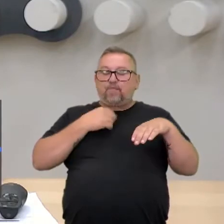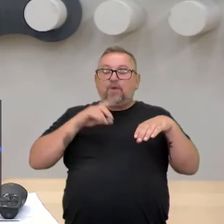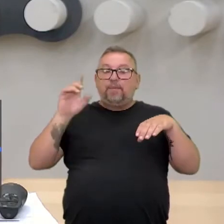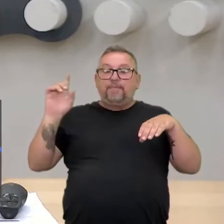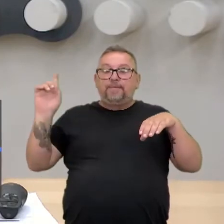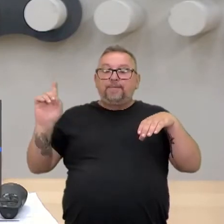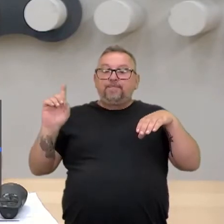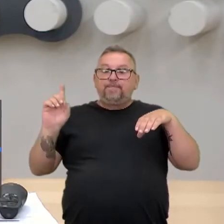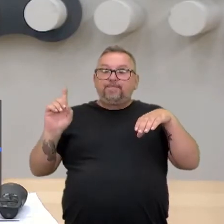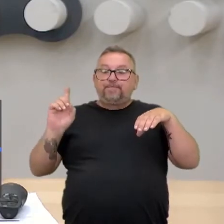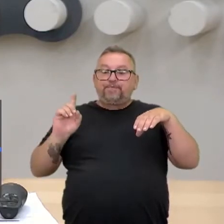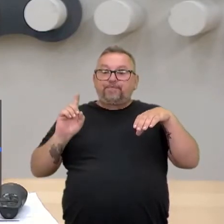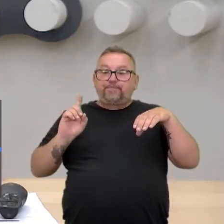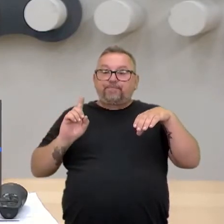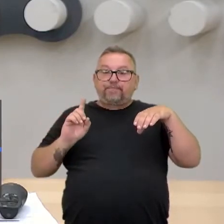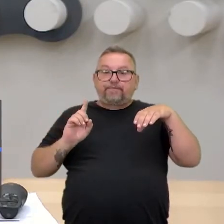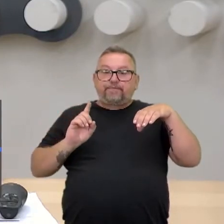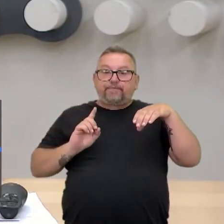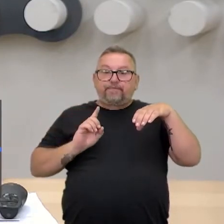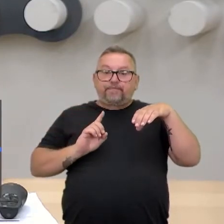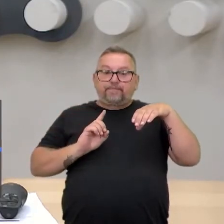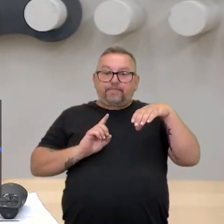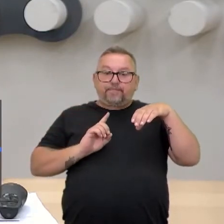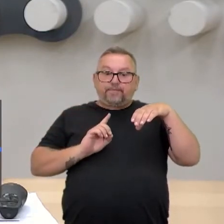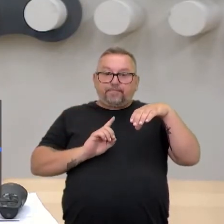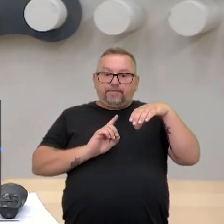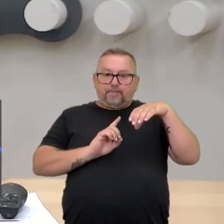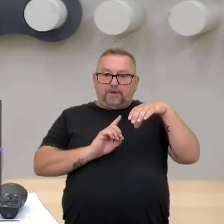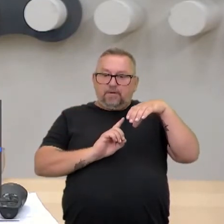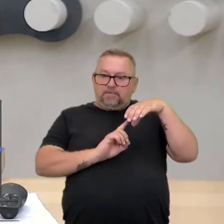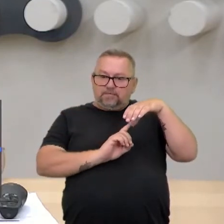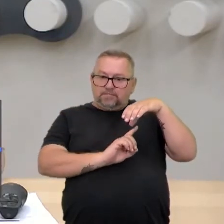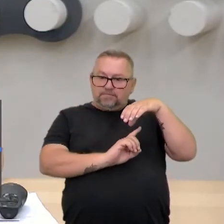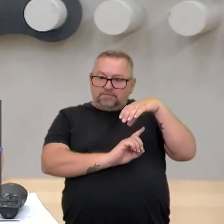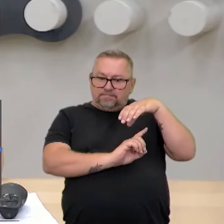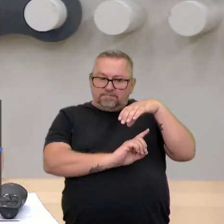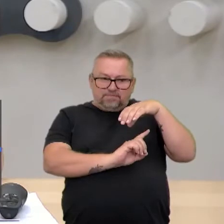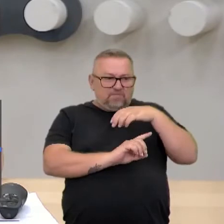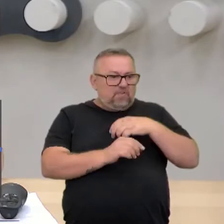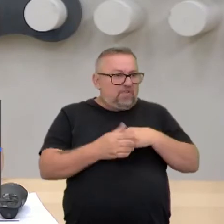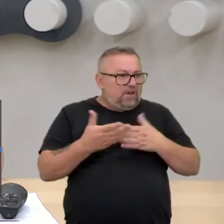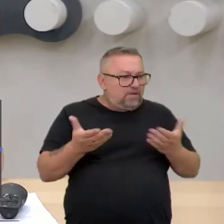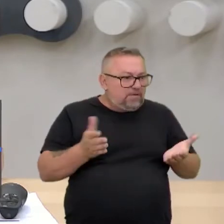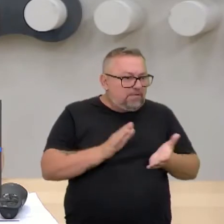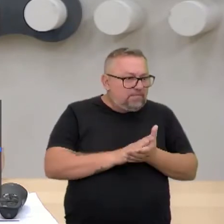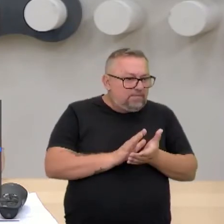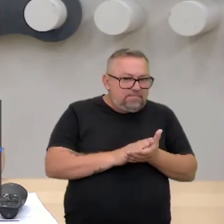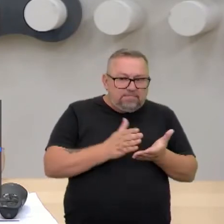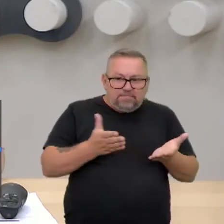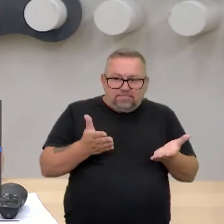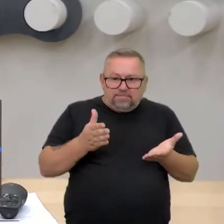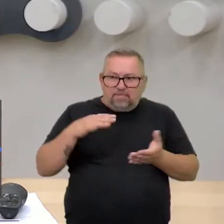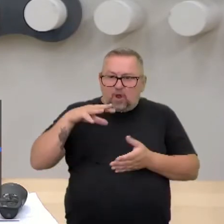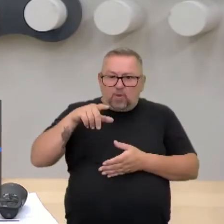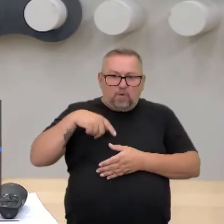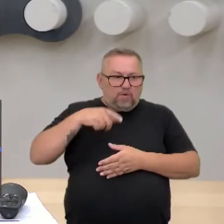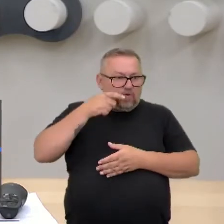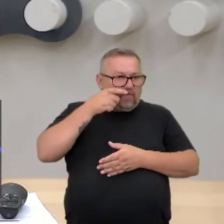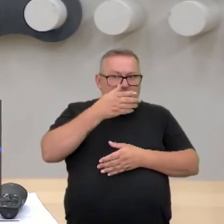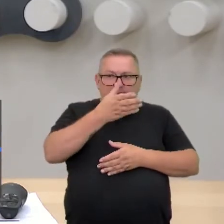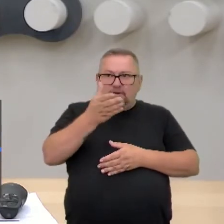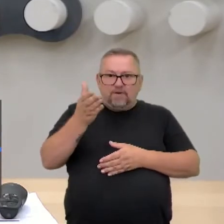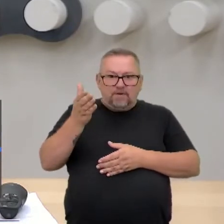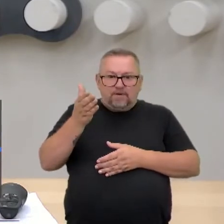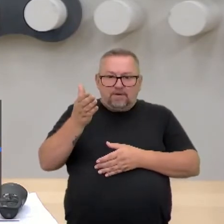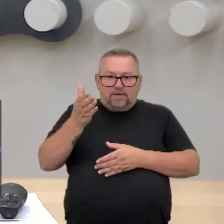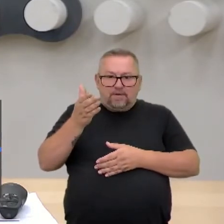está contando para gente aparece um outro homem e ele fala ele fala assim gente isso tudo que vocês estão